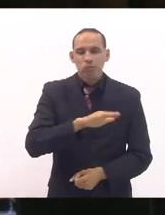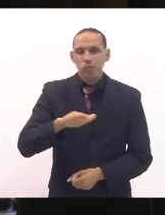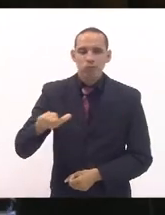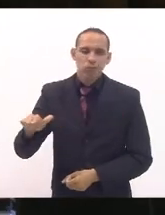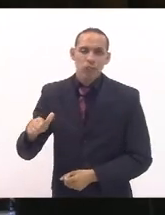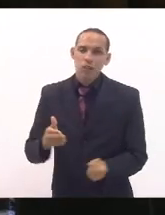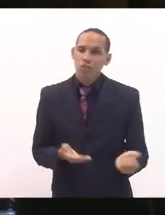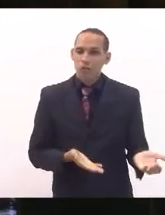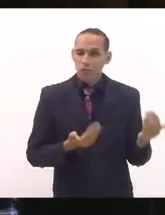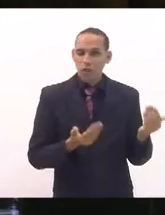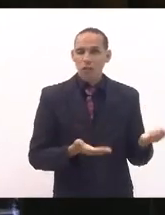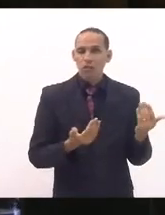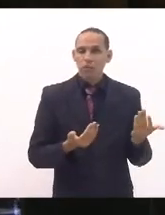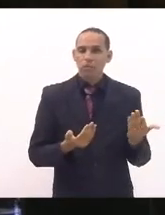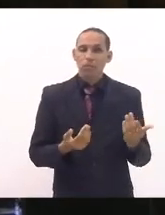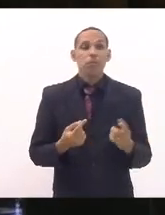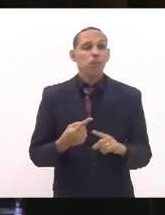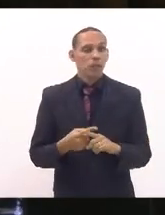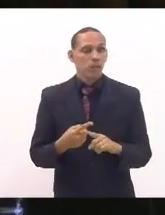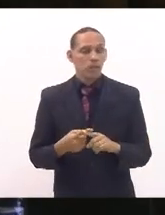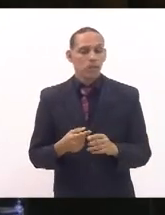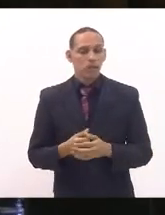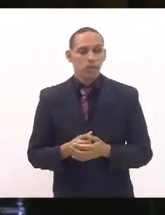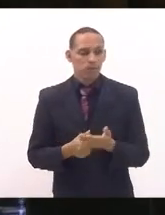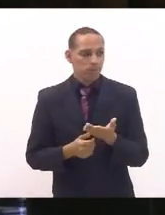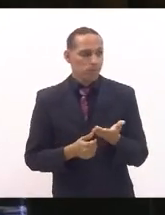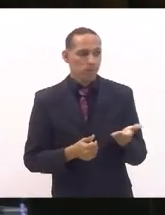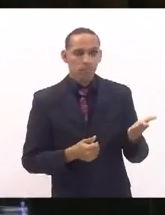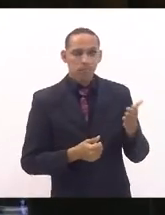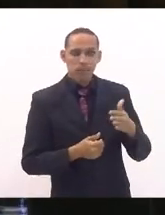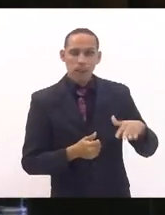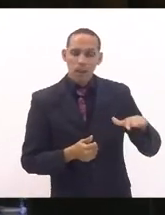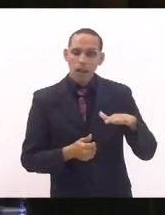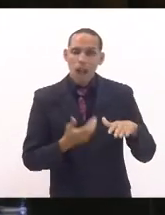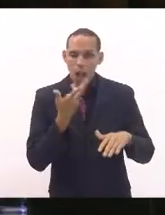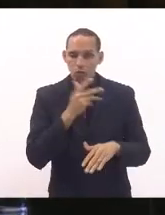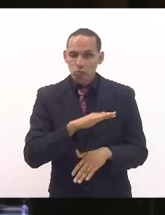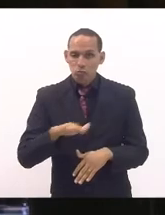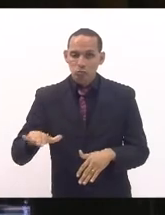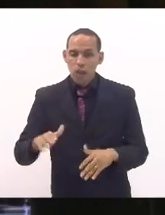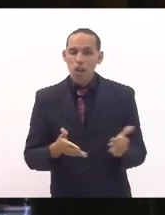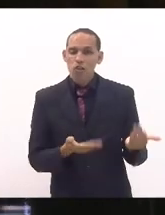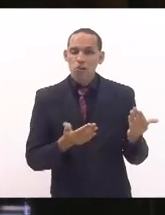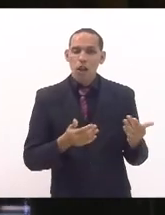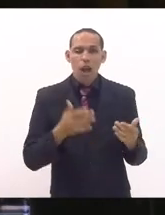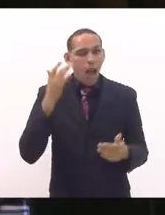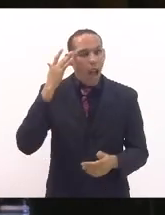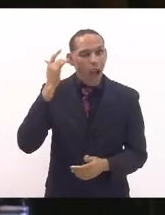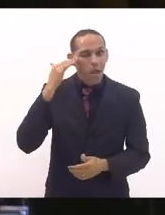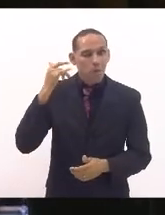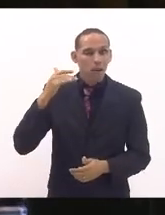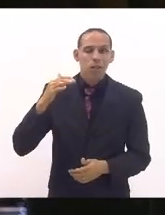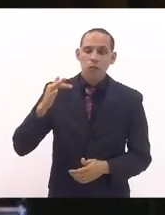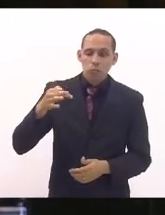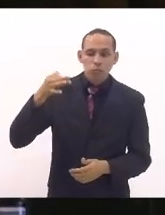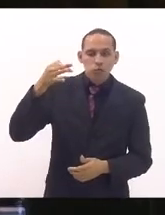nossos jovens. Afinal, eles serão os adultos de amanhã. Serão eles que estarão ocupando os nossos